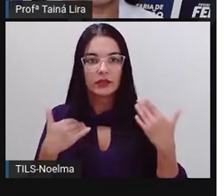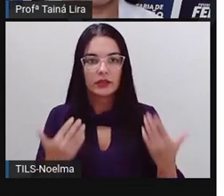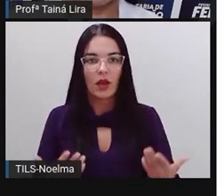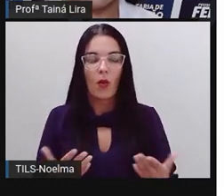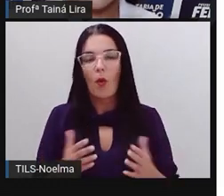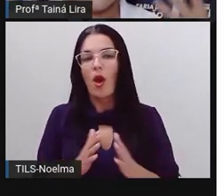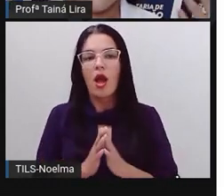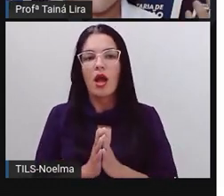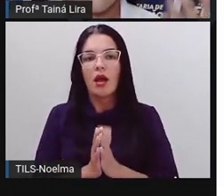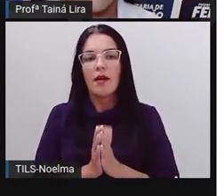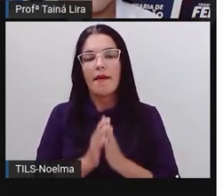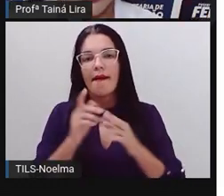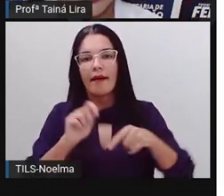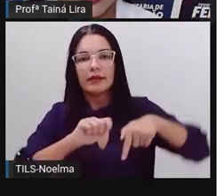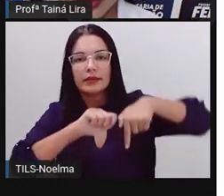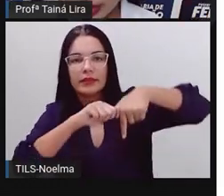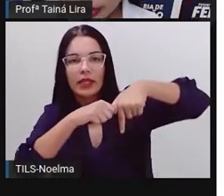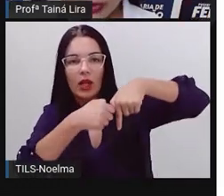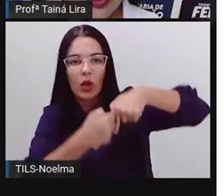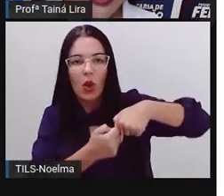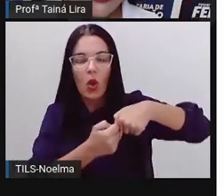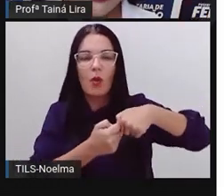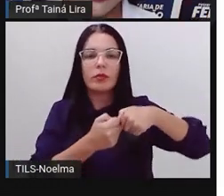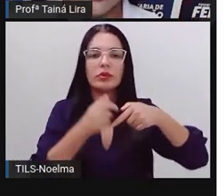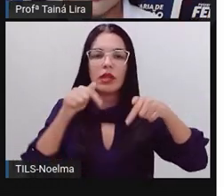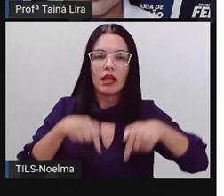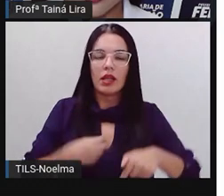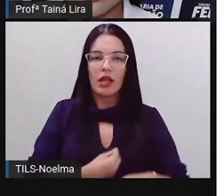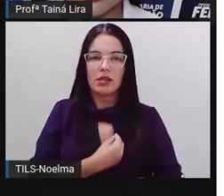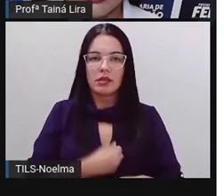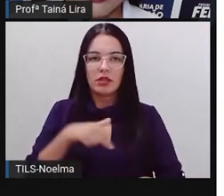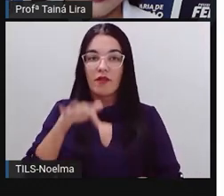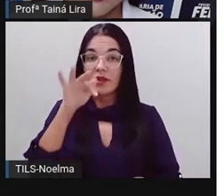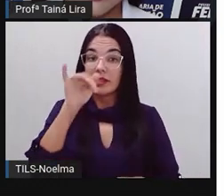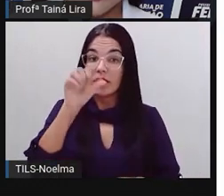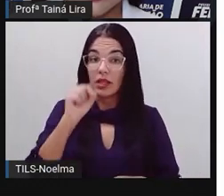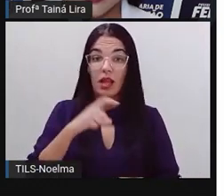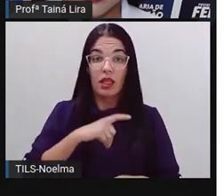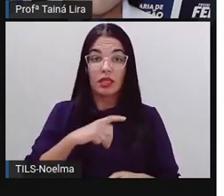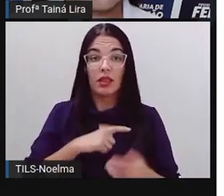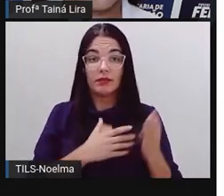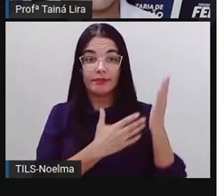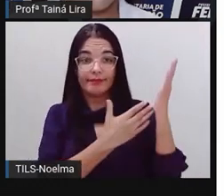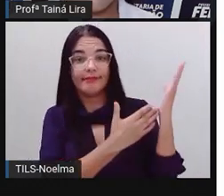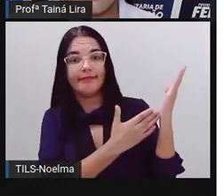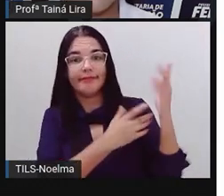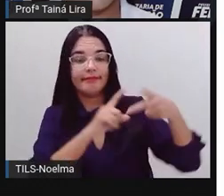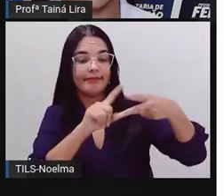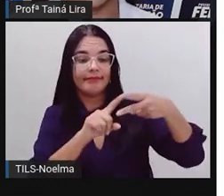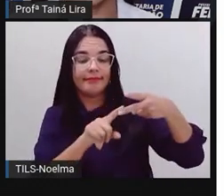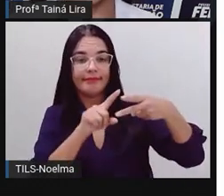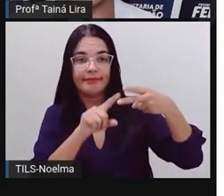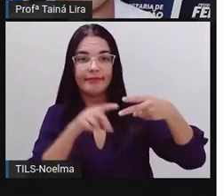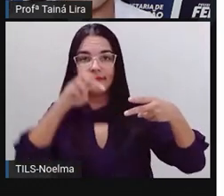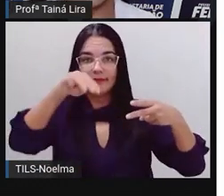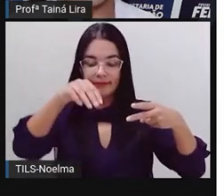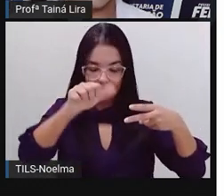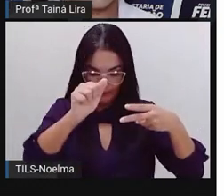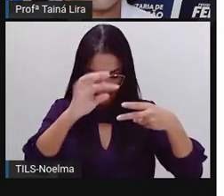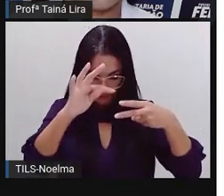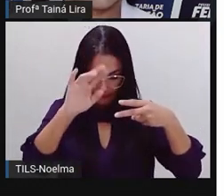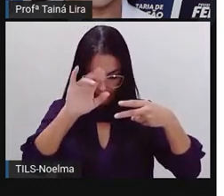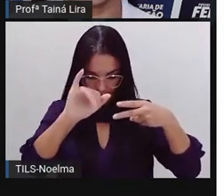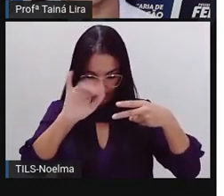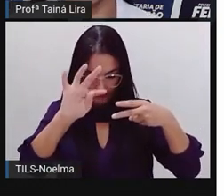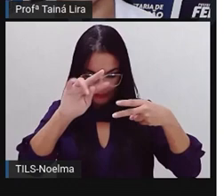Santana Matinha dos pretos e Lagoa Grande certo e matinha dos Pretos né que é